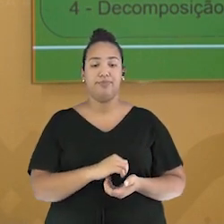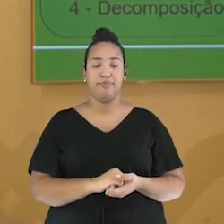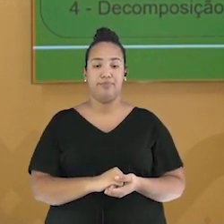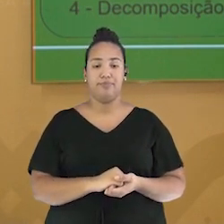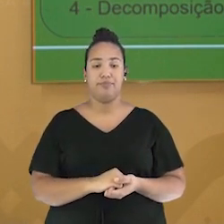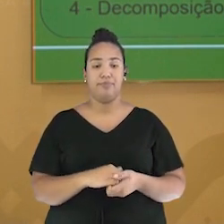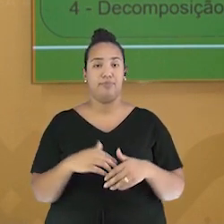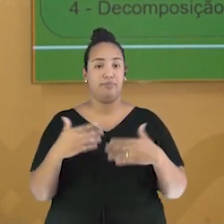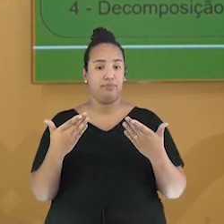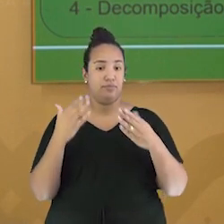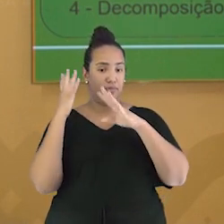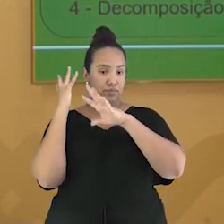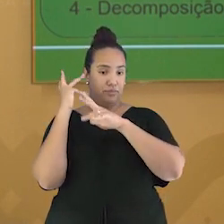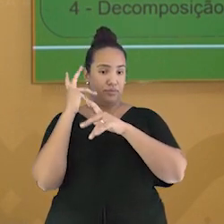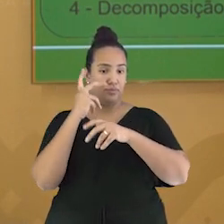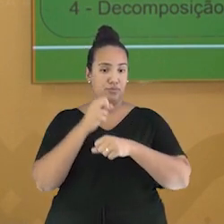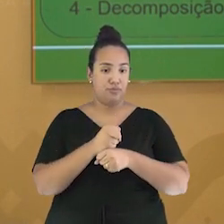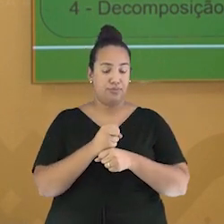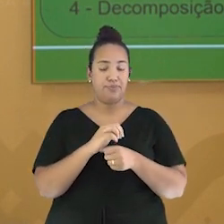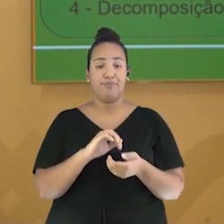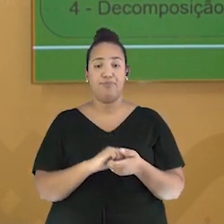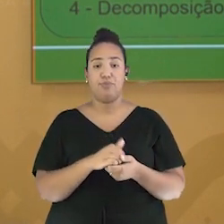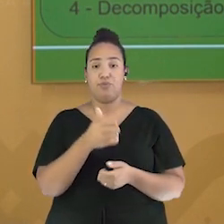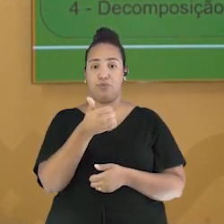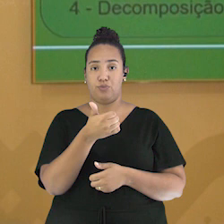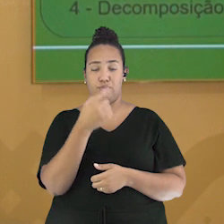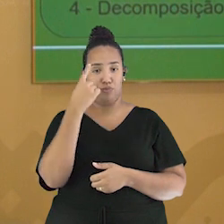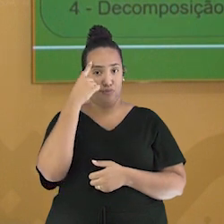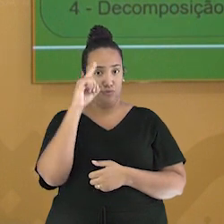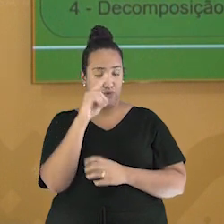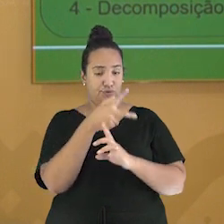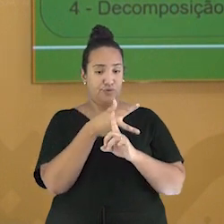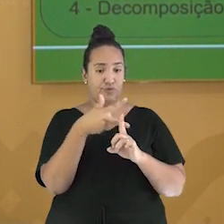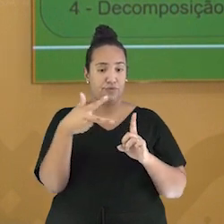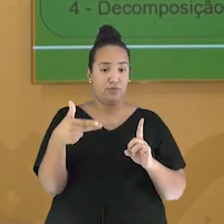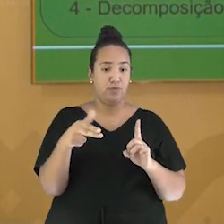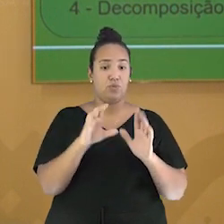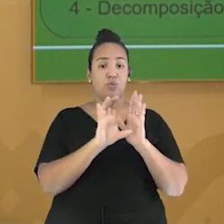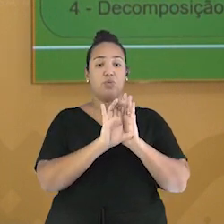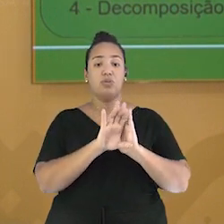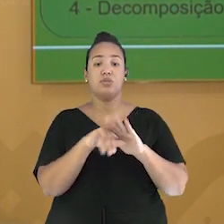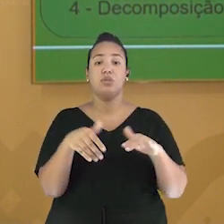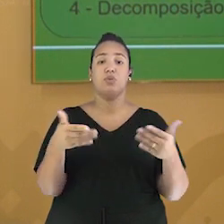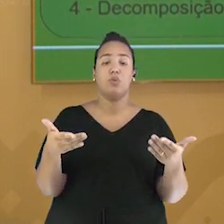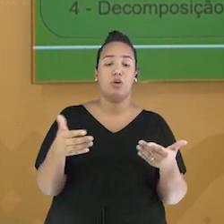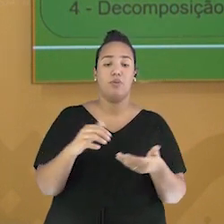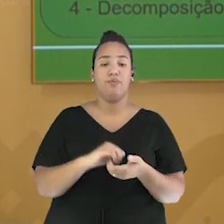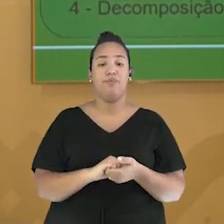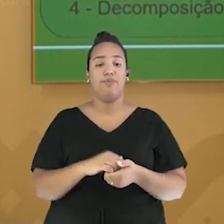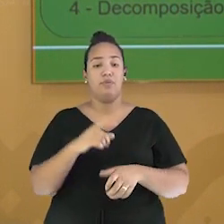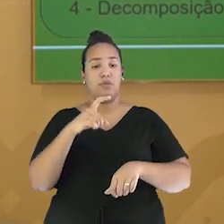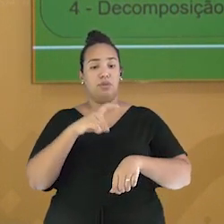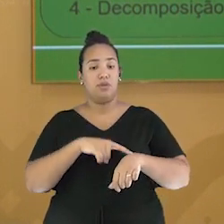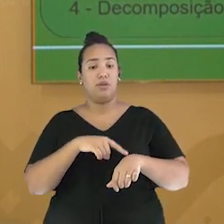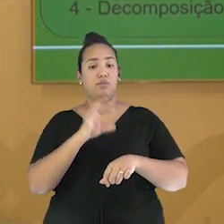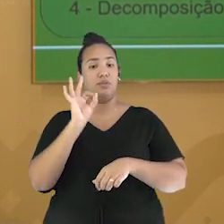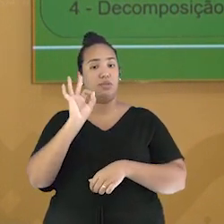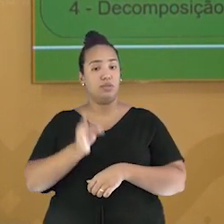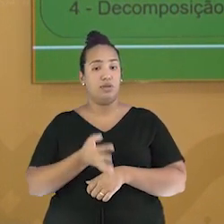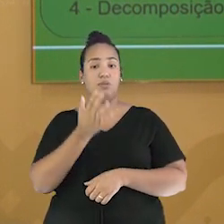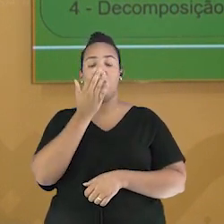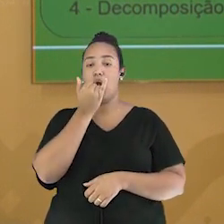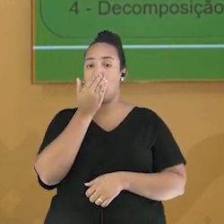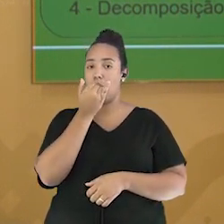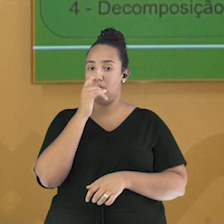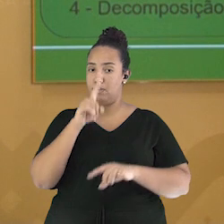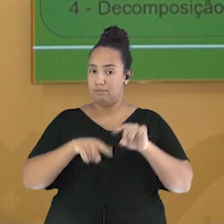Então, vamos recapitular. Número 1, data de validade. Qual o seu conceito? É o tempo para se